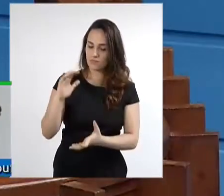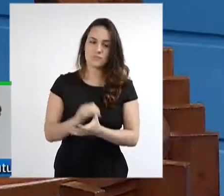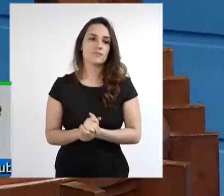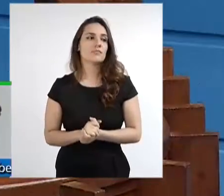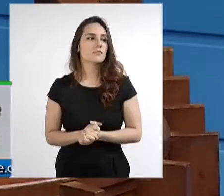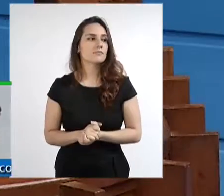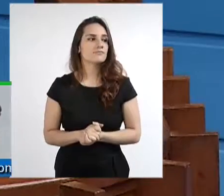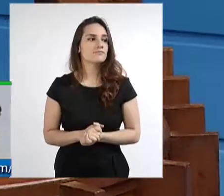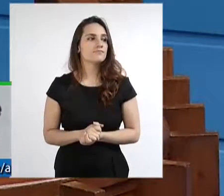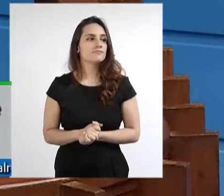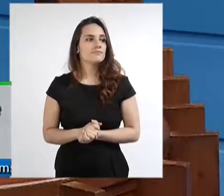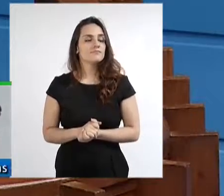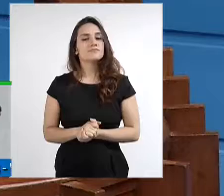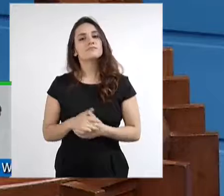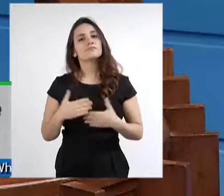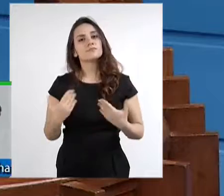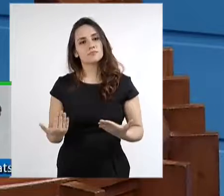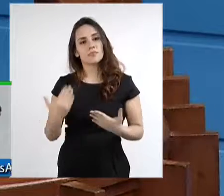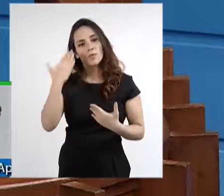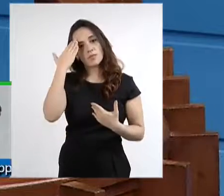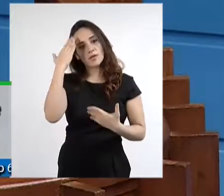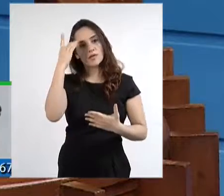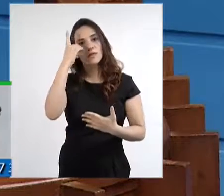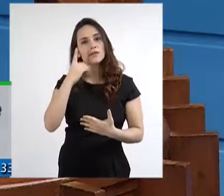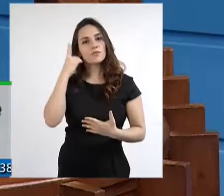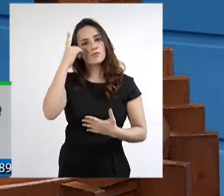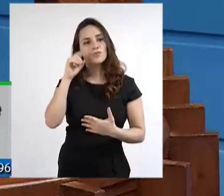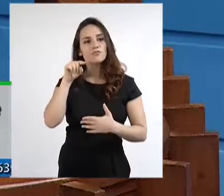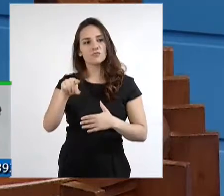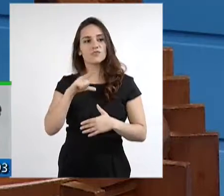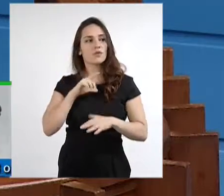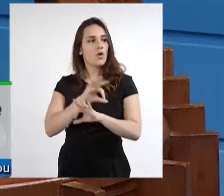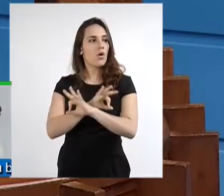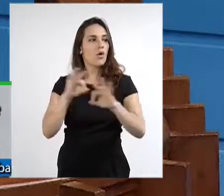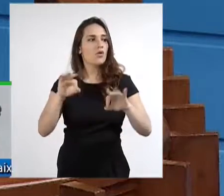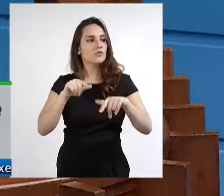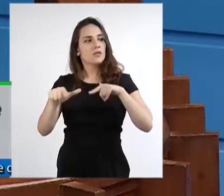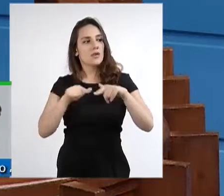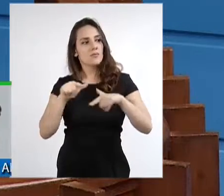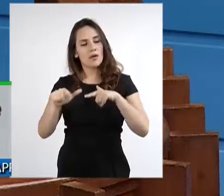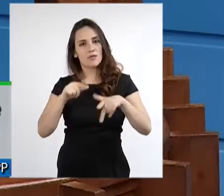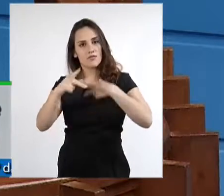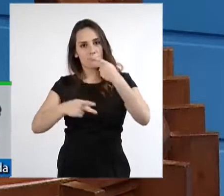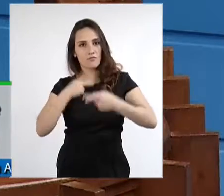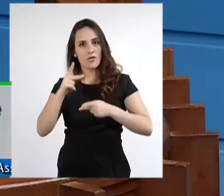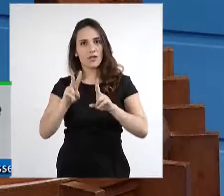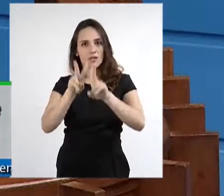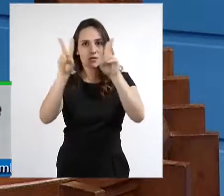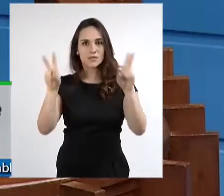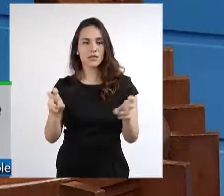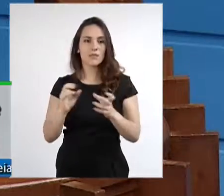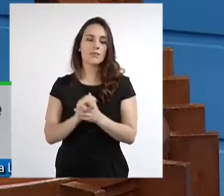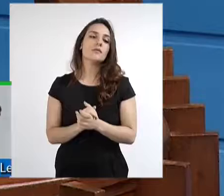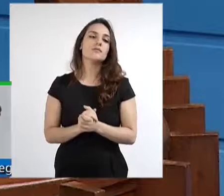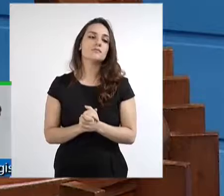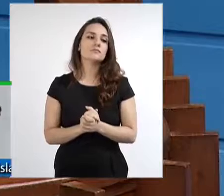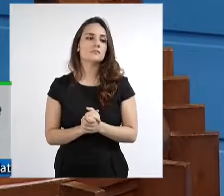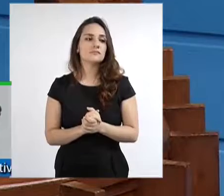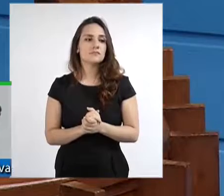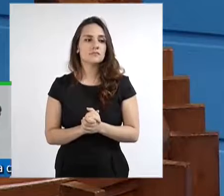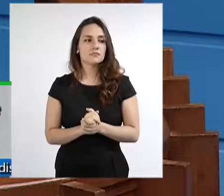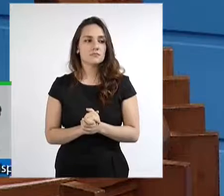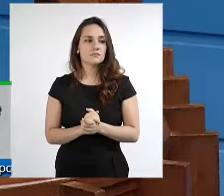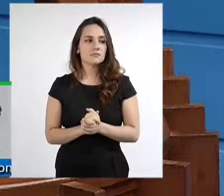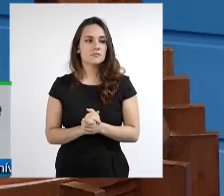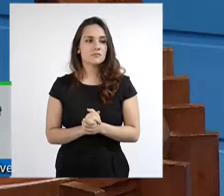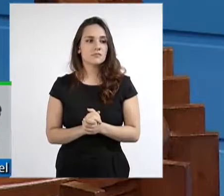Obrigado, deputado. Vossa Excelência tem feito um grande trabalho também nesse tema, que a cada dia